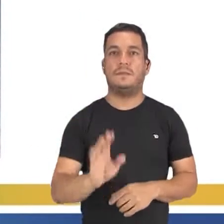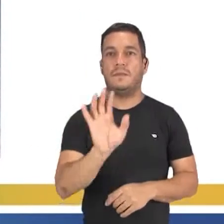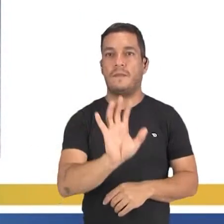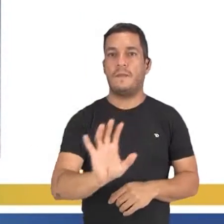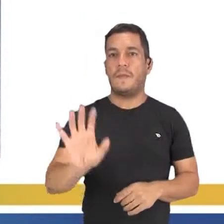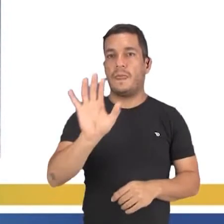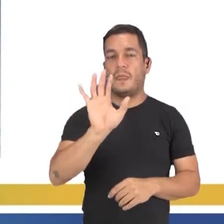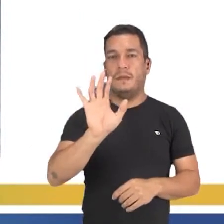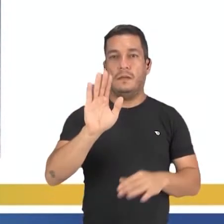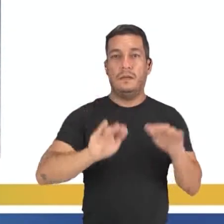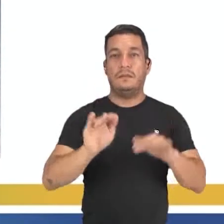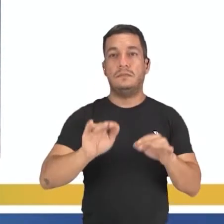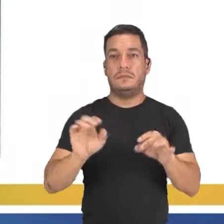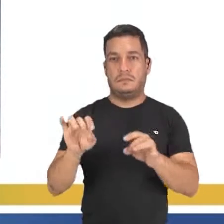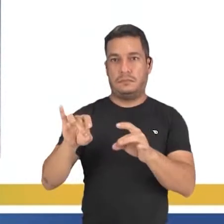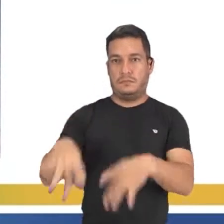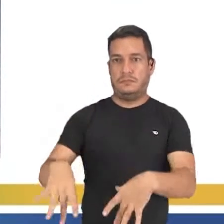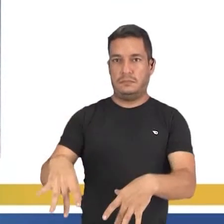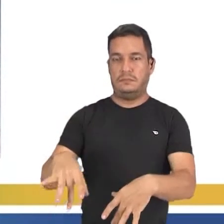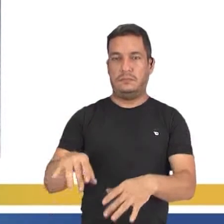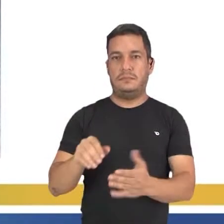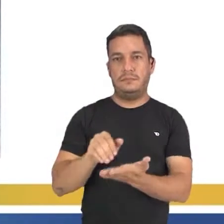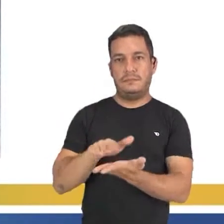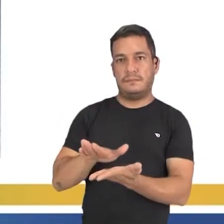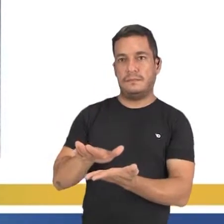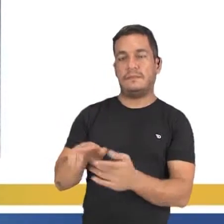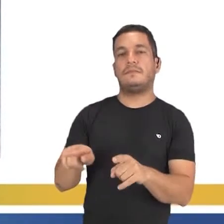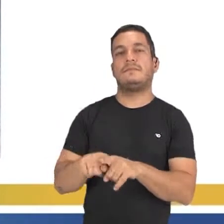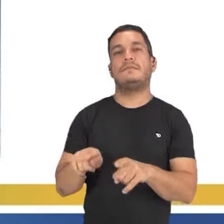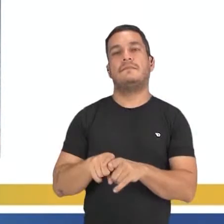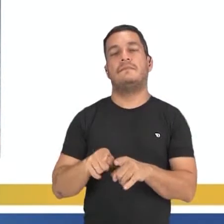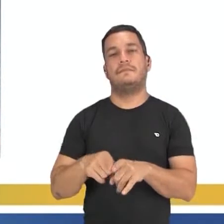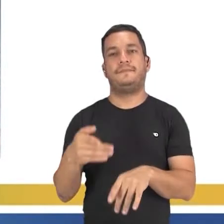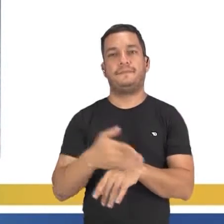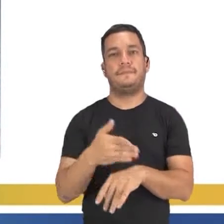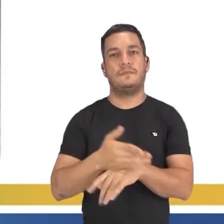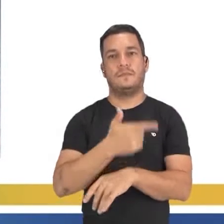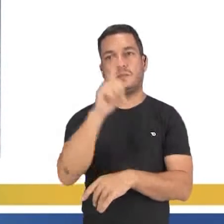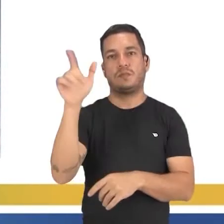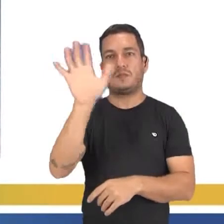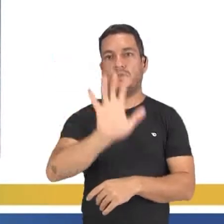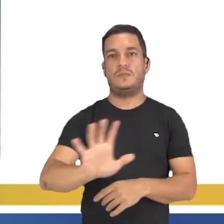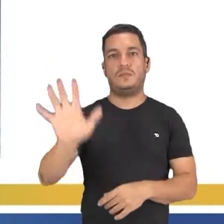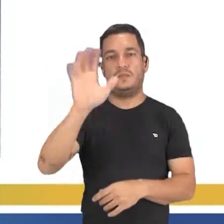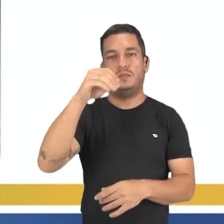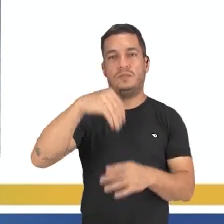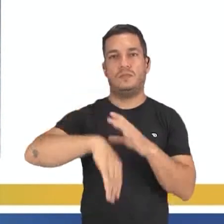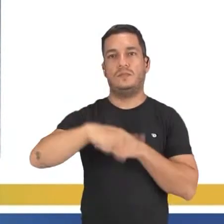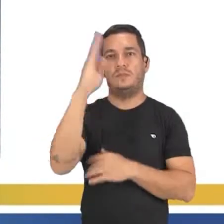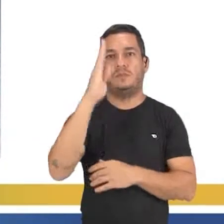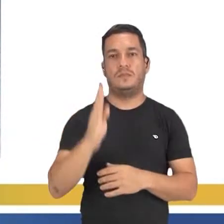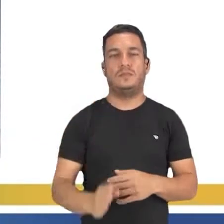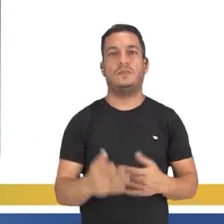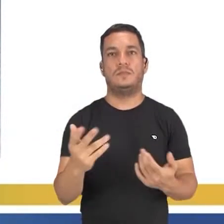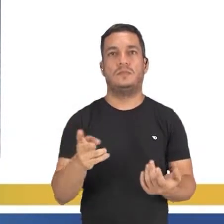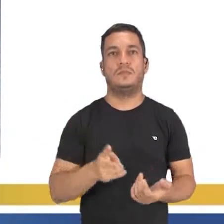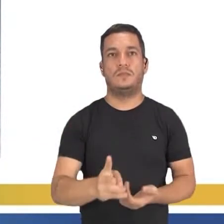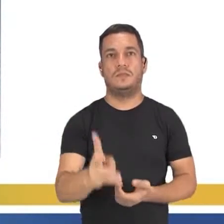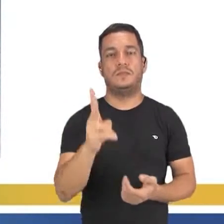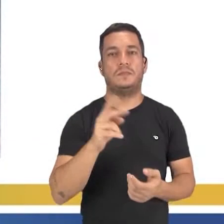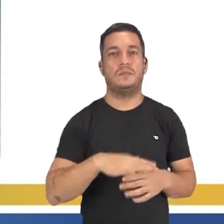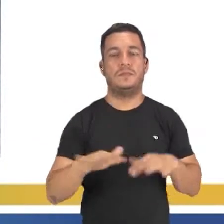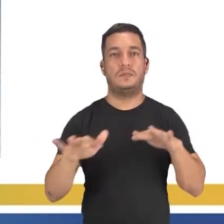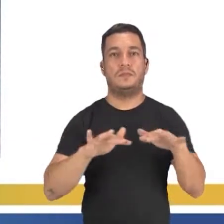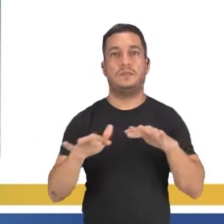brasileiro e às vezes eram expulsos e outras vezes adentravam também em outras regiões do interior do Brasil. Dando continuidade a